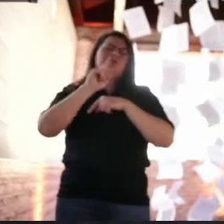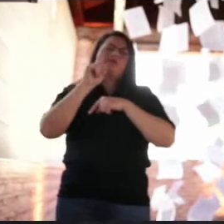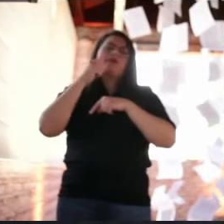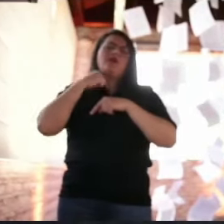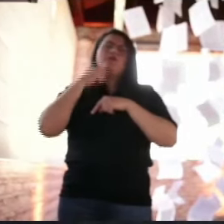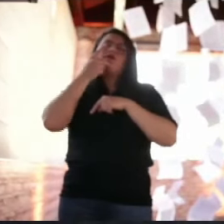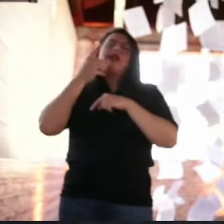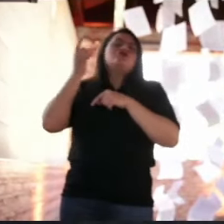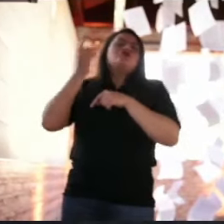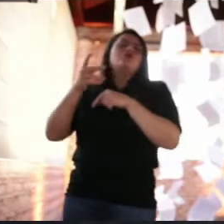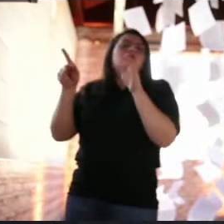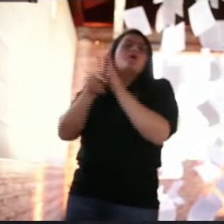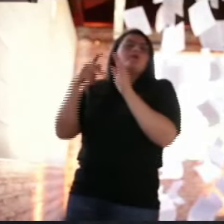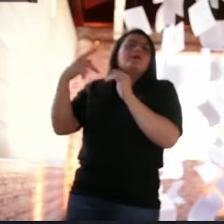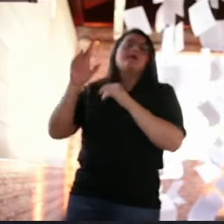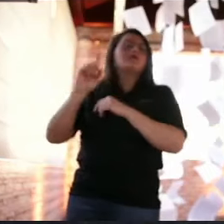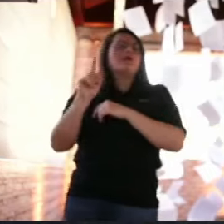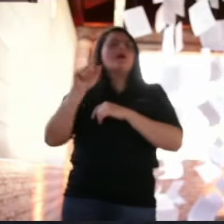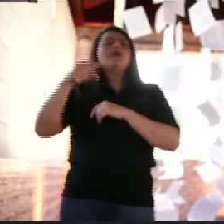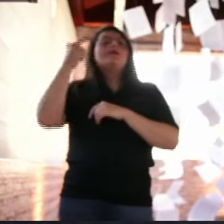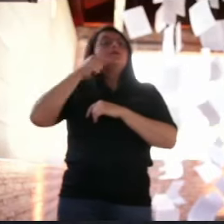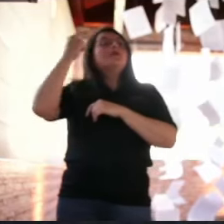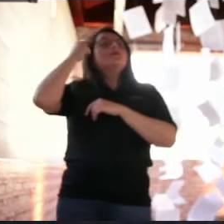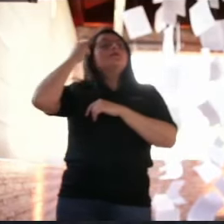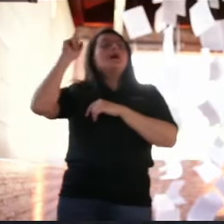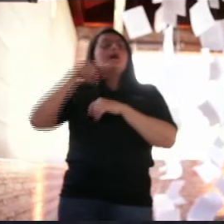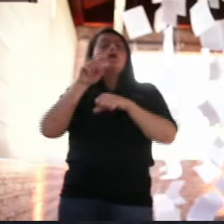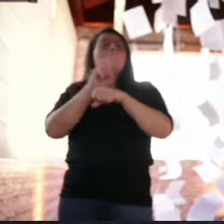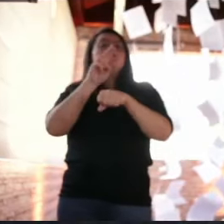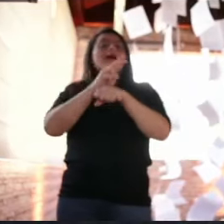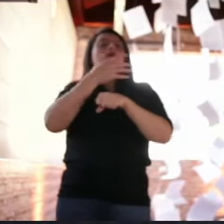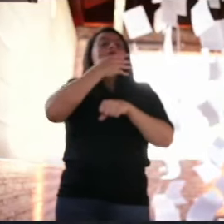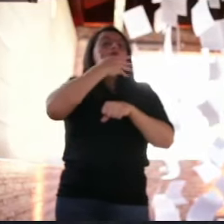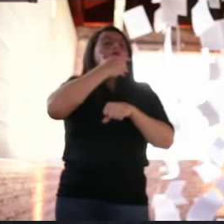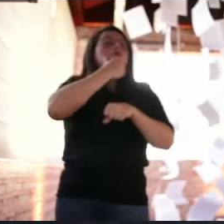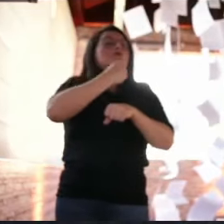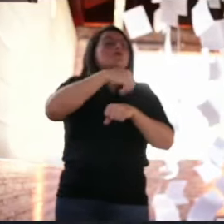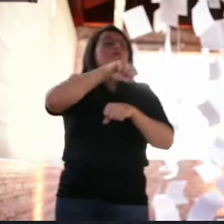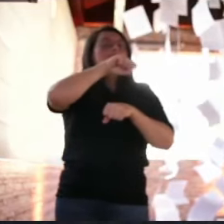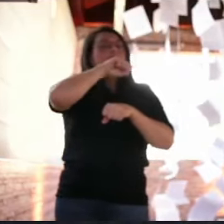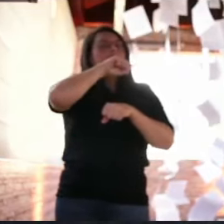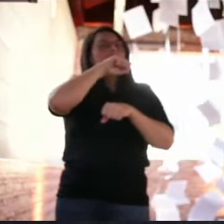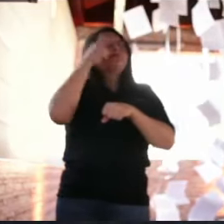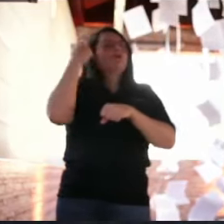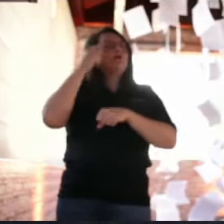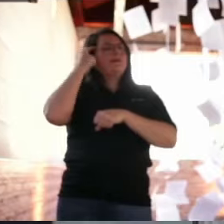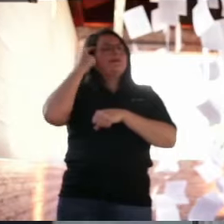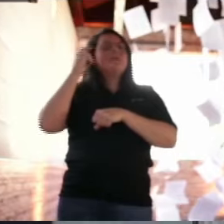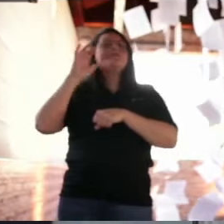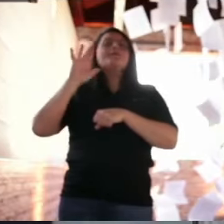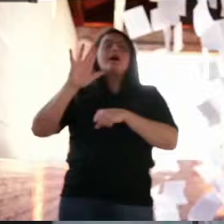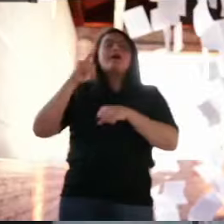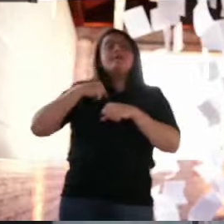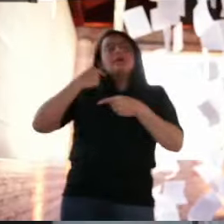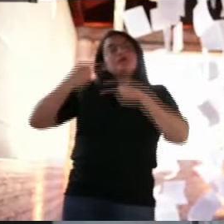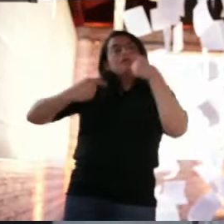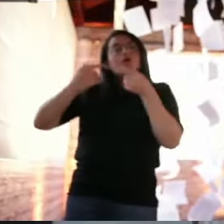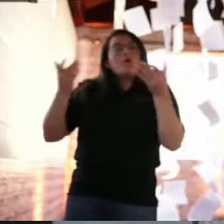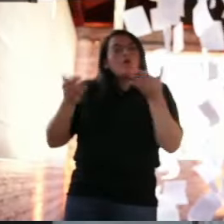vou amputar isso ela não ela não consegue pensar que é um cuidado paterno e toda a minha discussão aqui